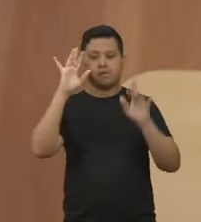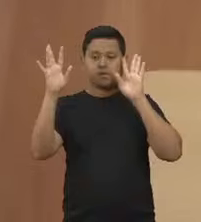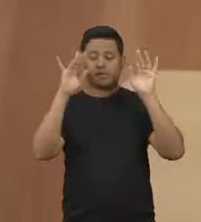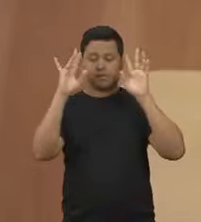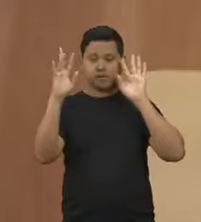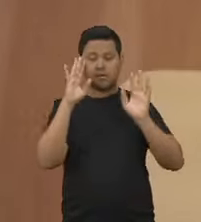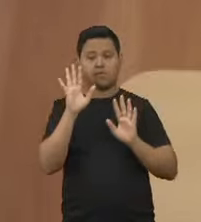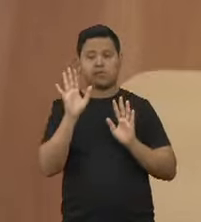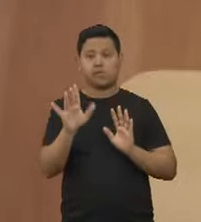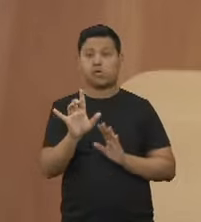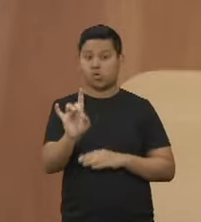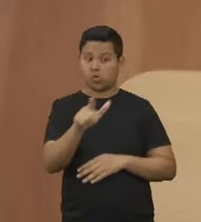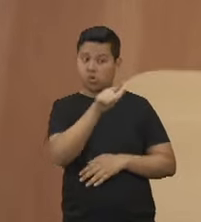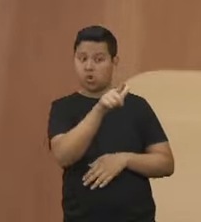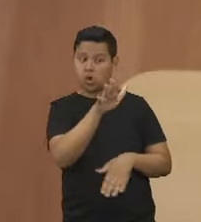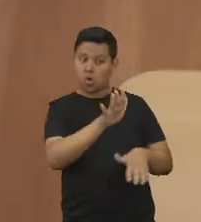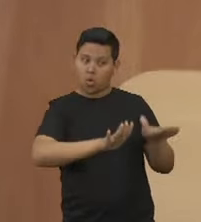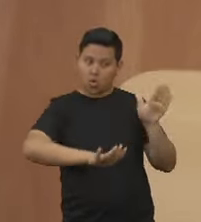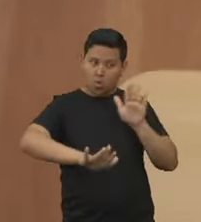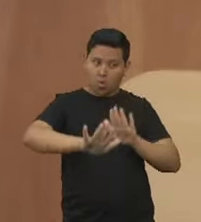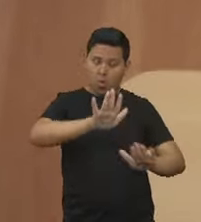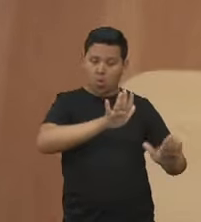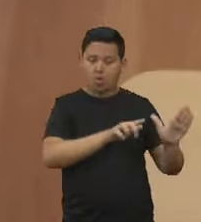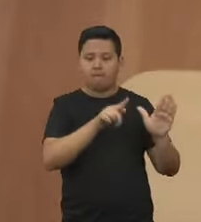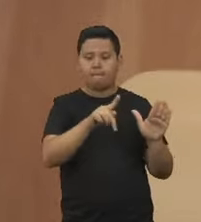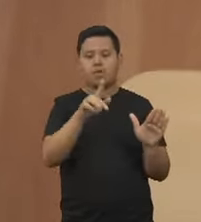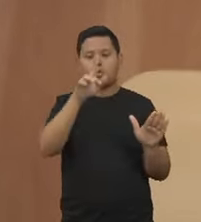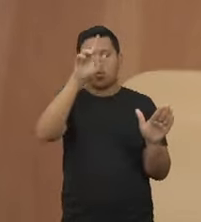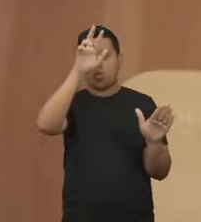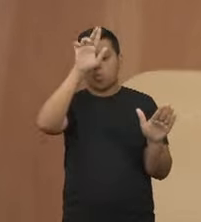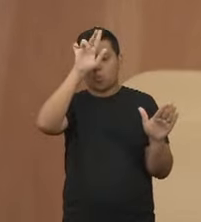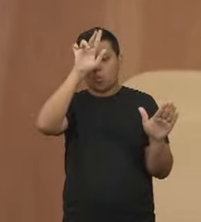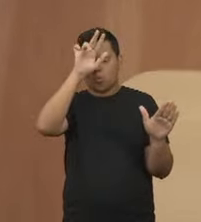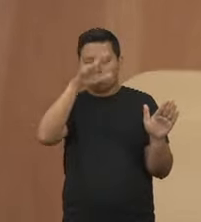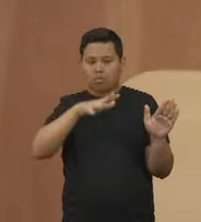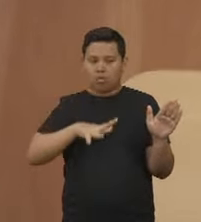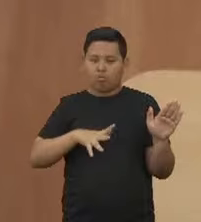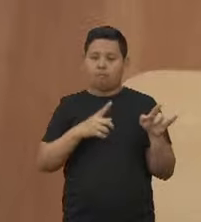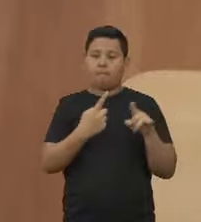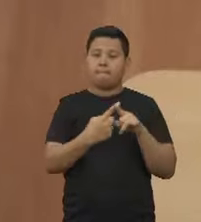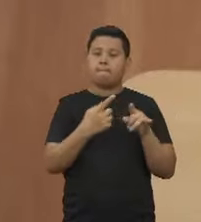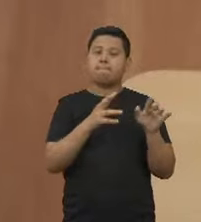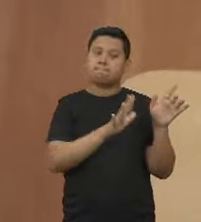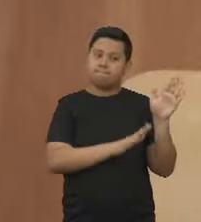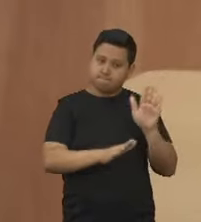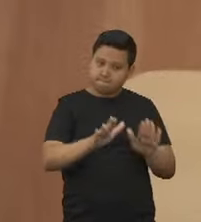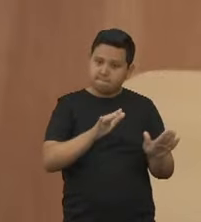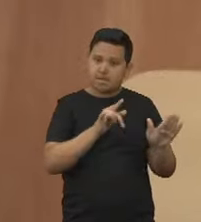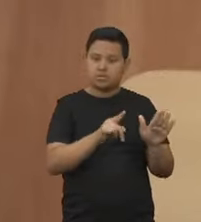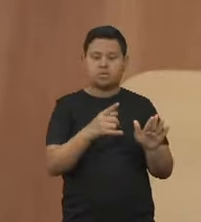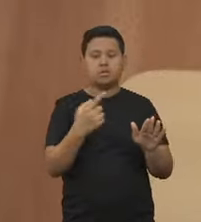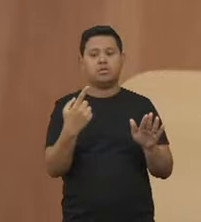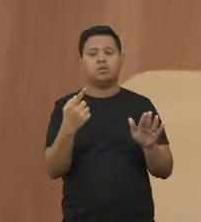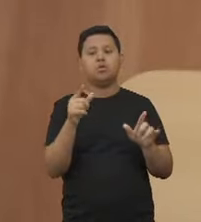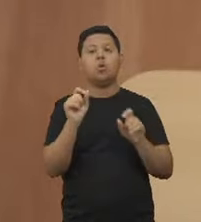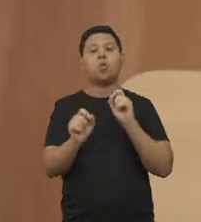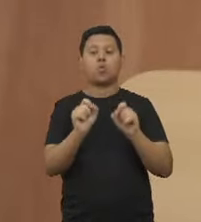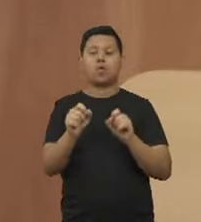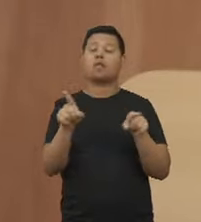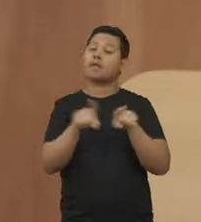não só no animal, que é o objetivo desse projeto, pensar no sacrifício desse animal, mas também ele